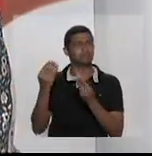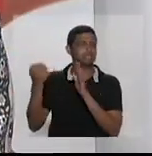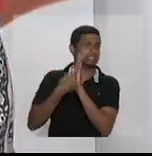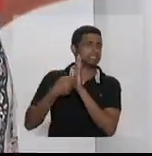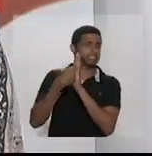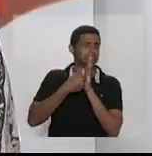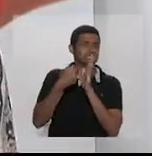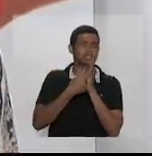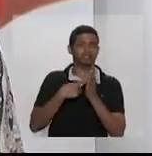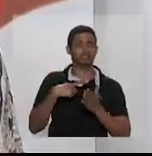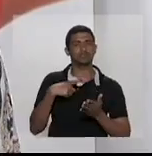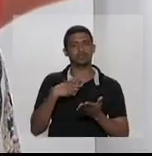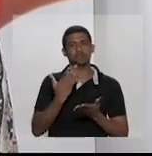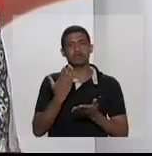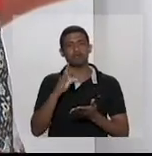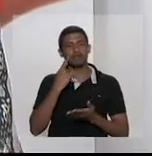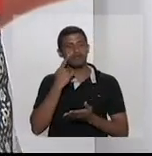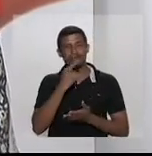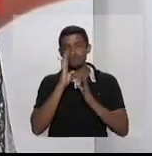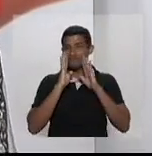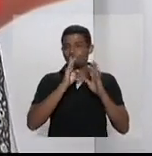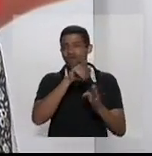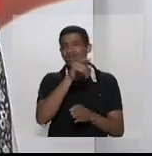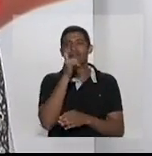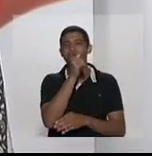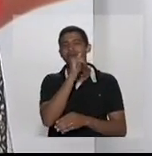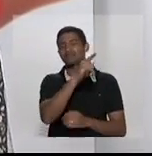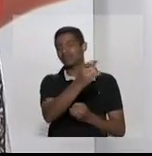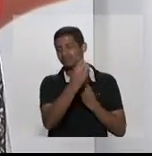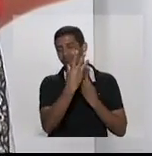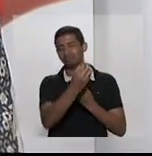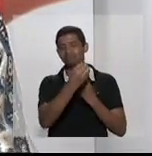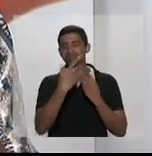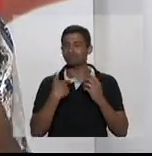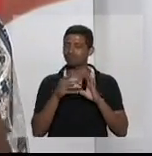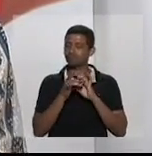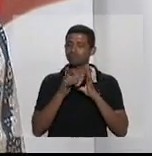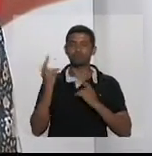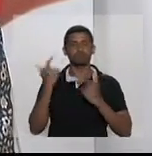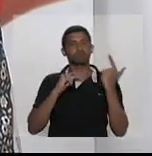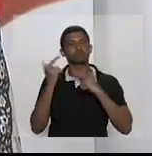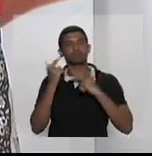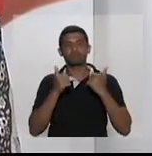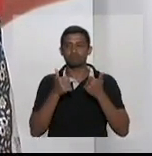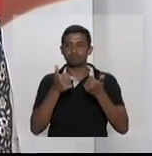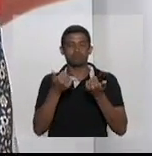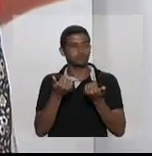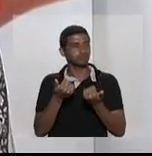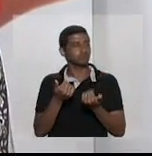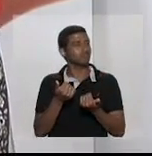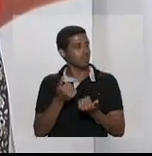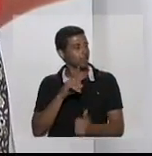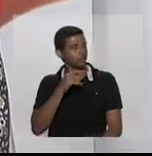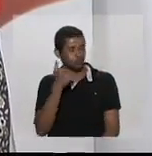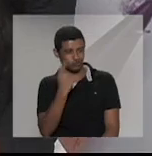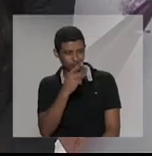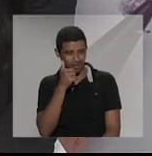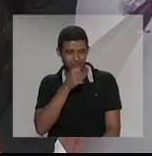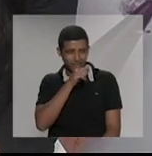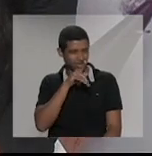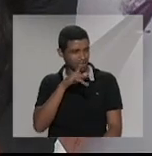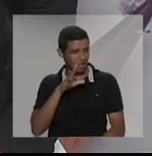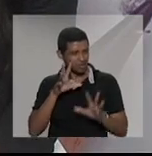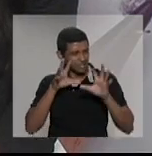muita repressão. Mas assim, por parte da minha mãe, eu tive essa possibilidade de explorar esse lado também. Ou seja, sua mãe era uma mulher